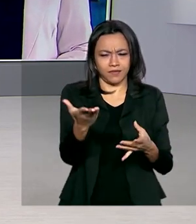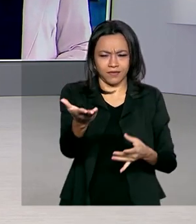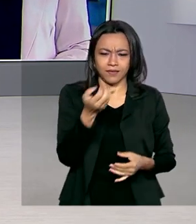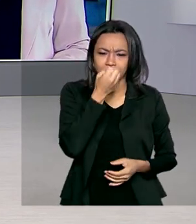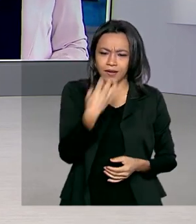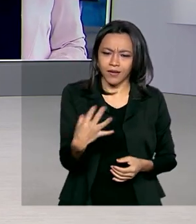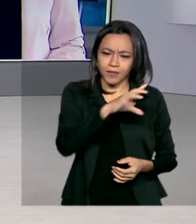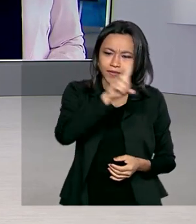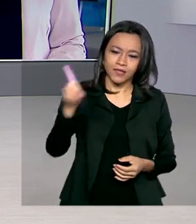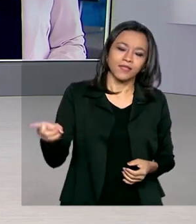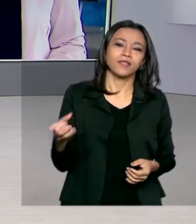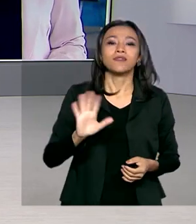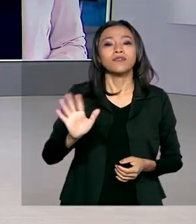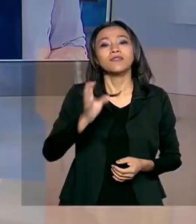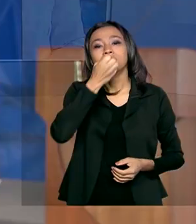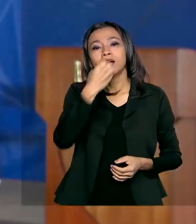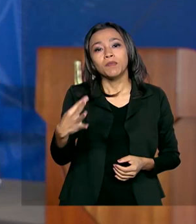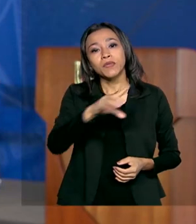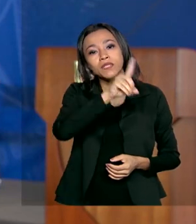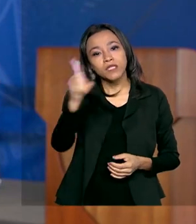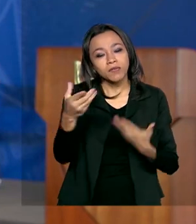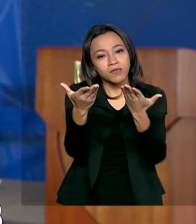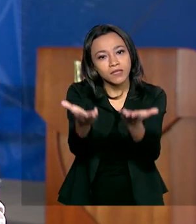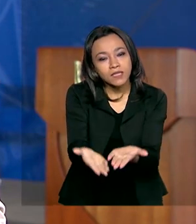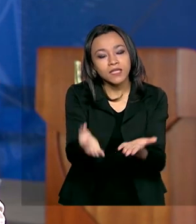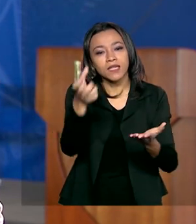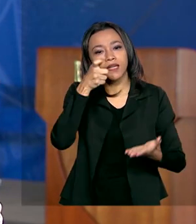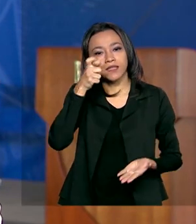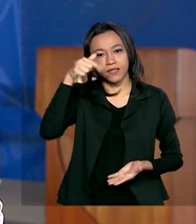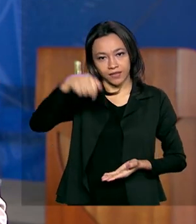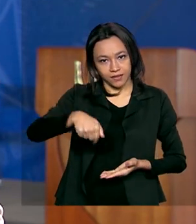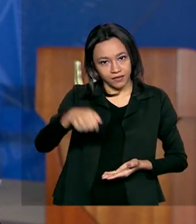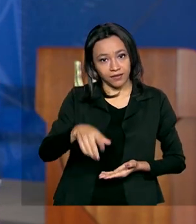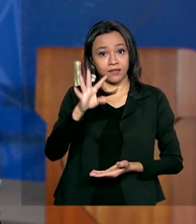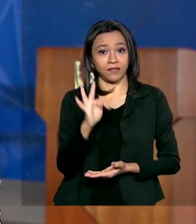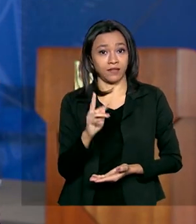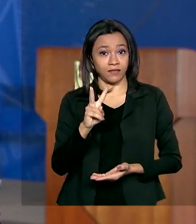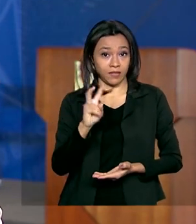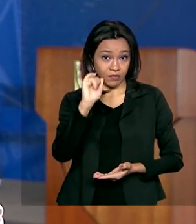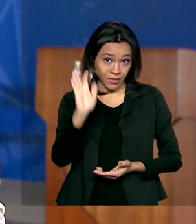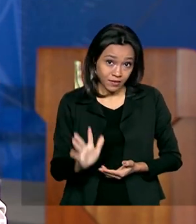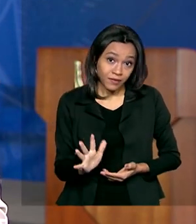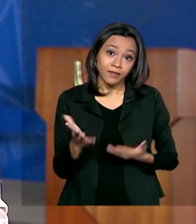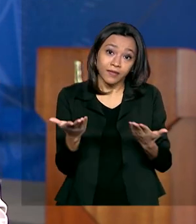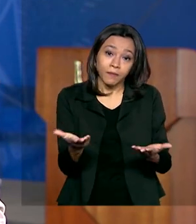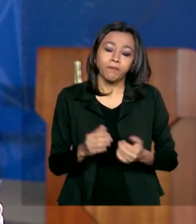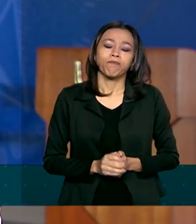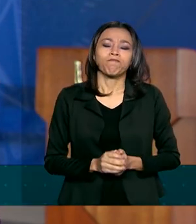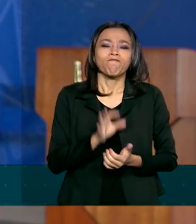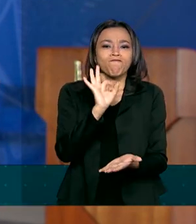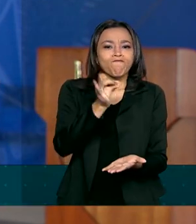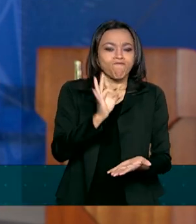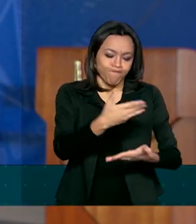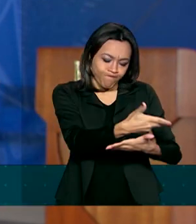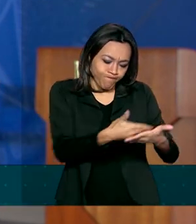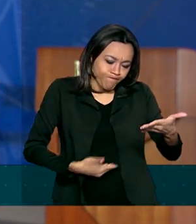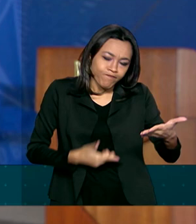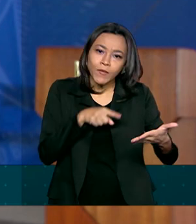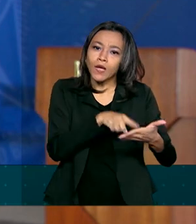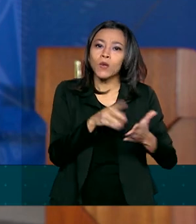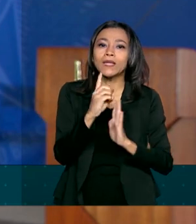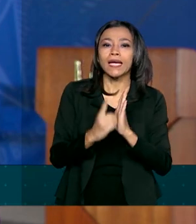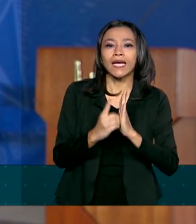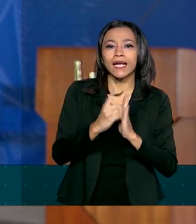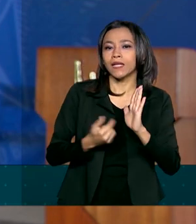dia. Oi Renata, bom dia pra você, bom dia pra você que acompanha a TV Brasil. É isso mesmo, o decreto publicado no Diário Oficial da